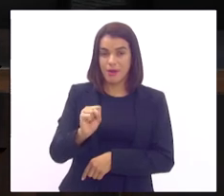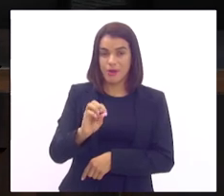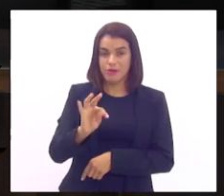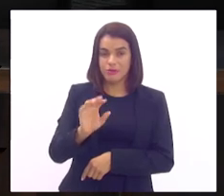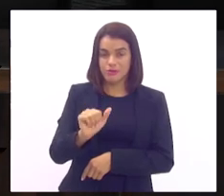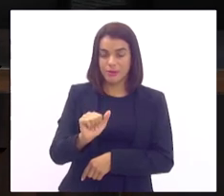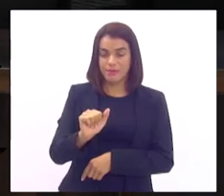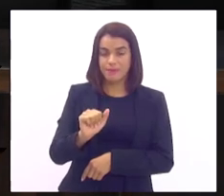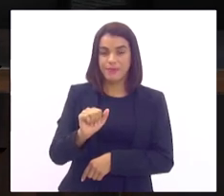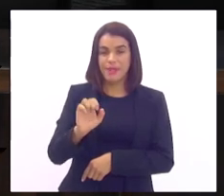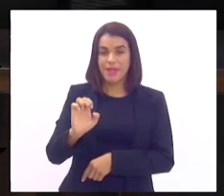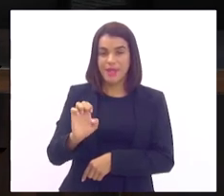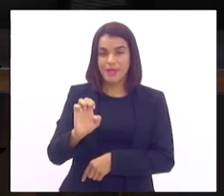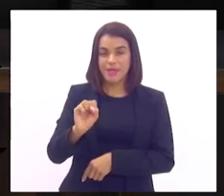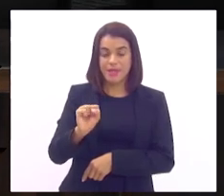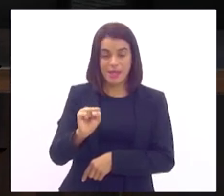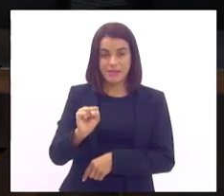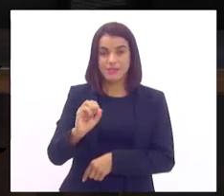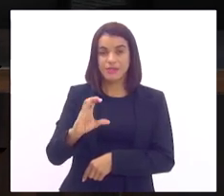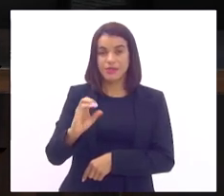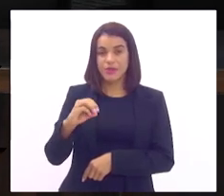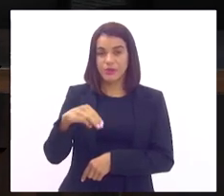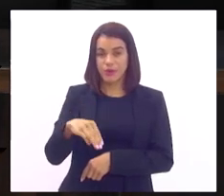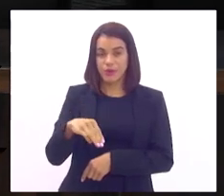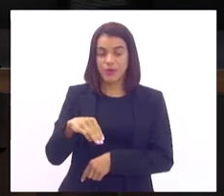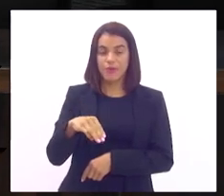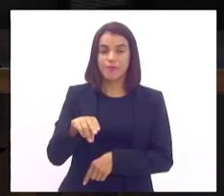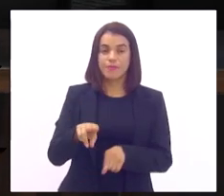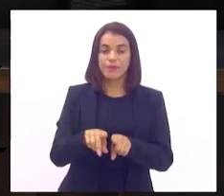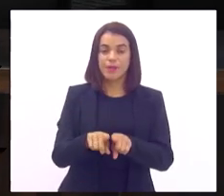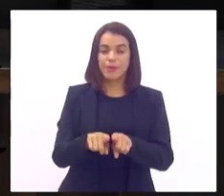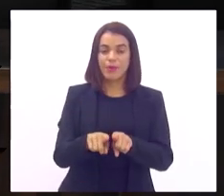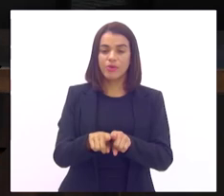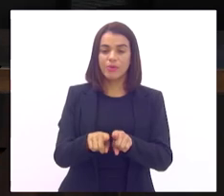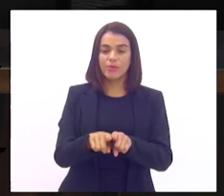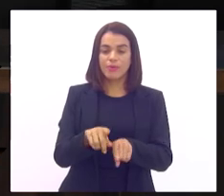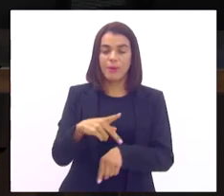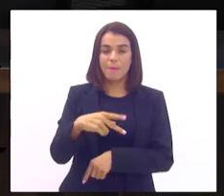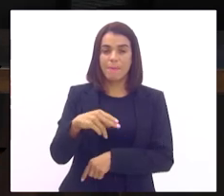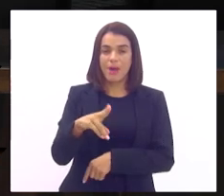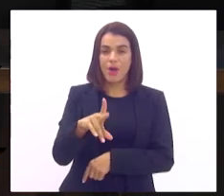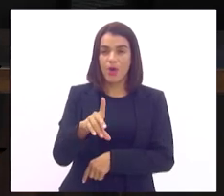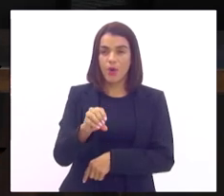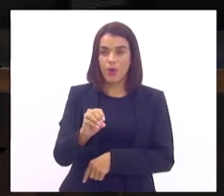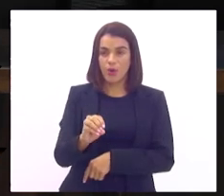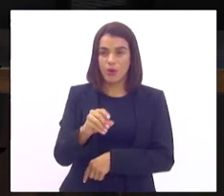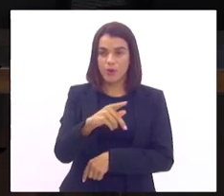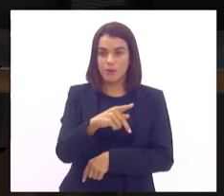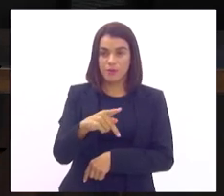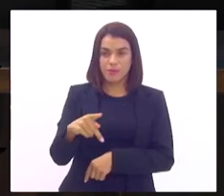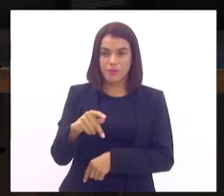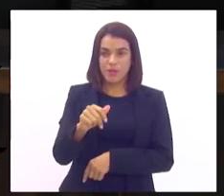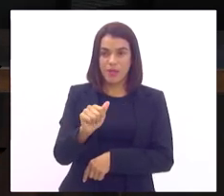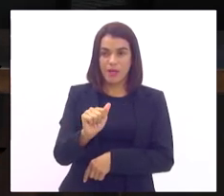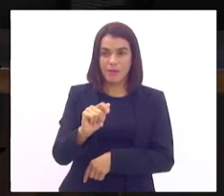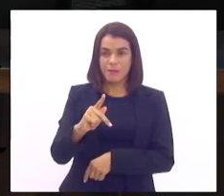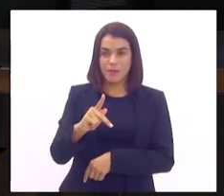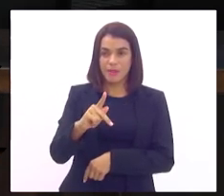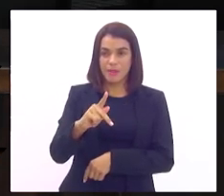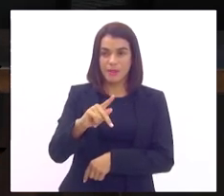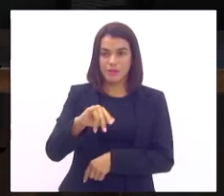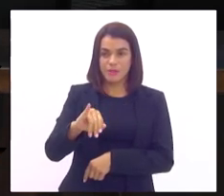ASCOM, Paulo Damião, presidente da Unipec, José Liberto, presidente da APJ,